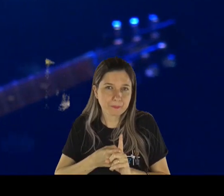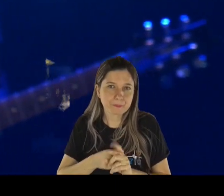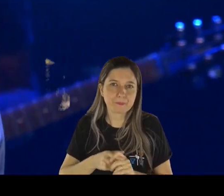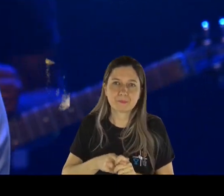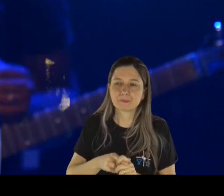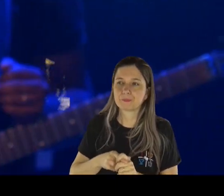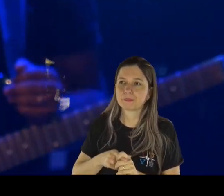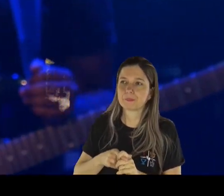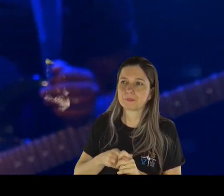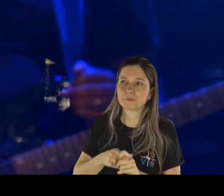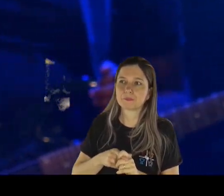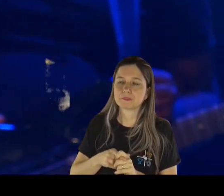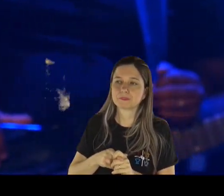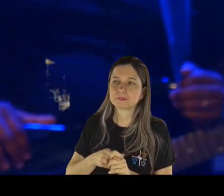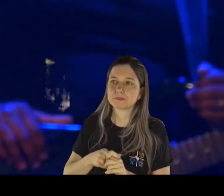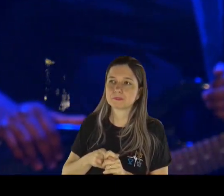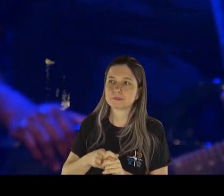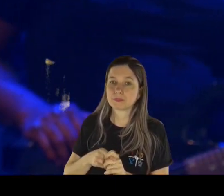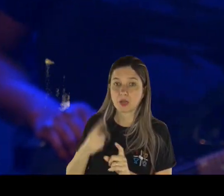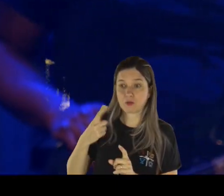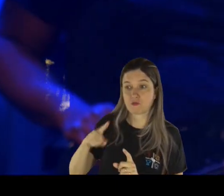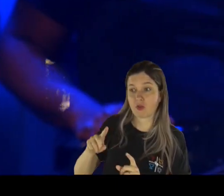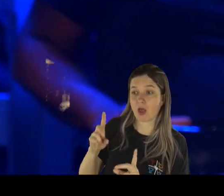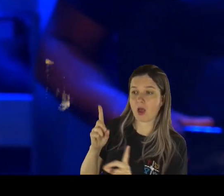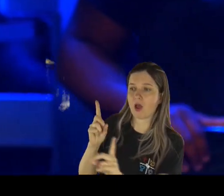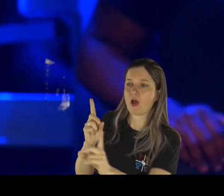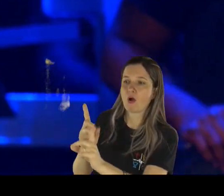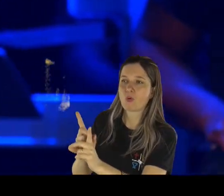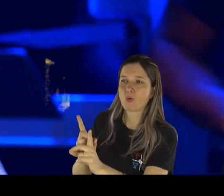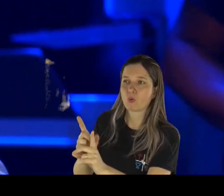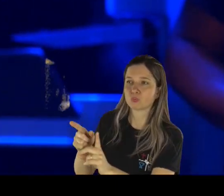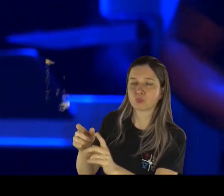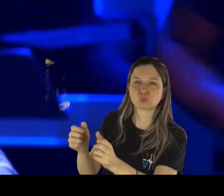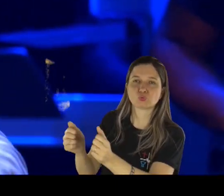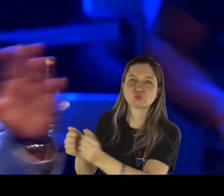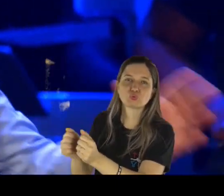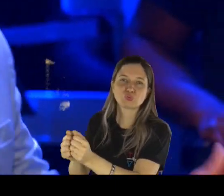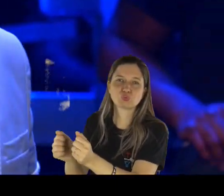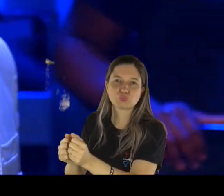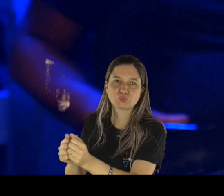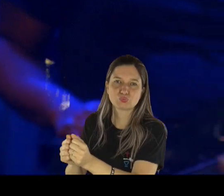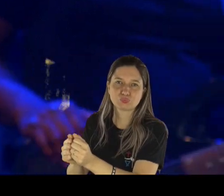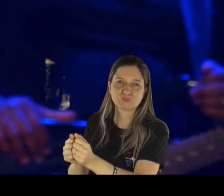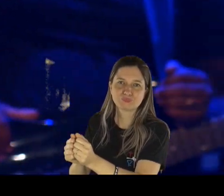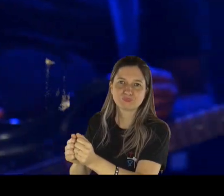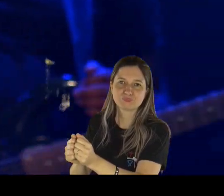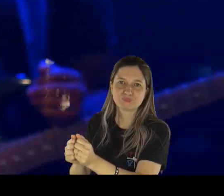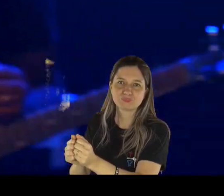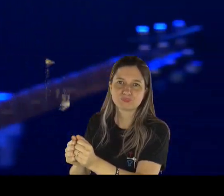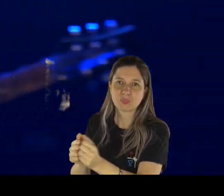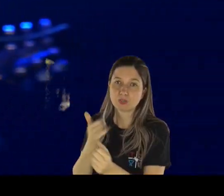Isabel. E ficou 3 meses lá. E não falou nada para José. E José desesperado, cadê Maria?